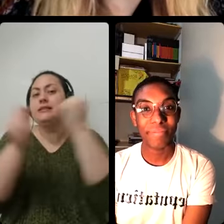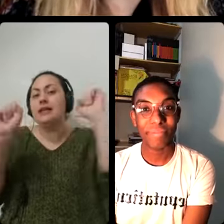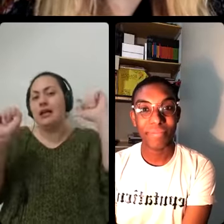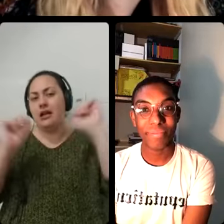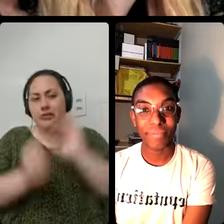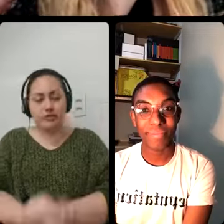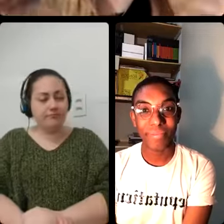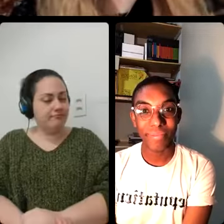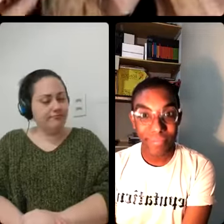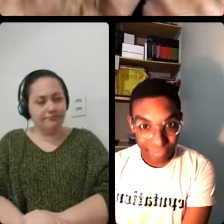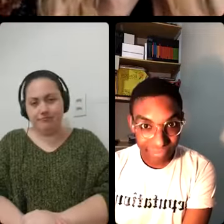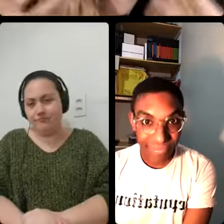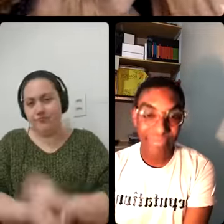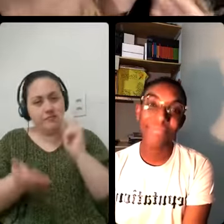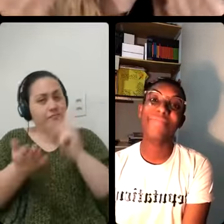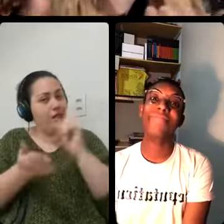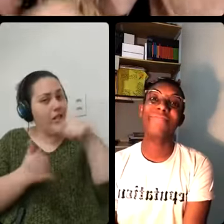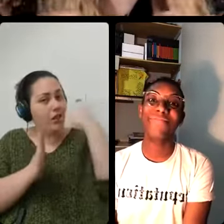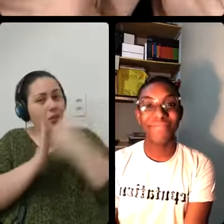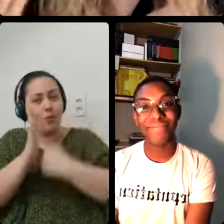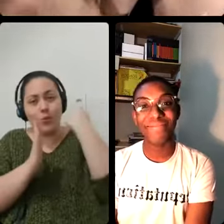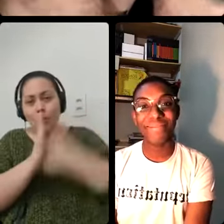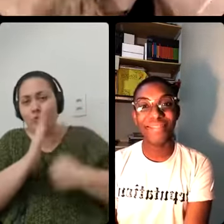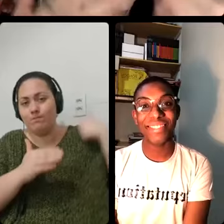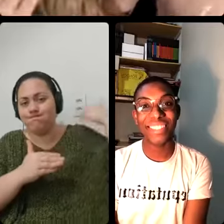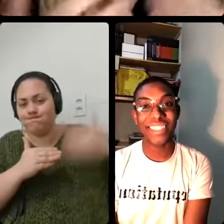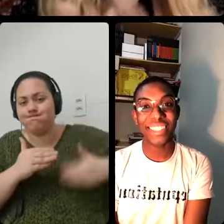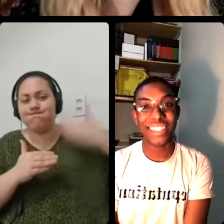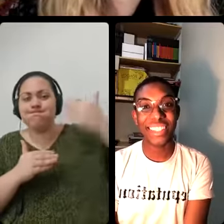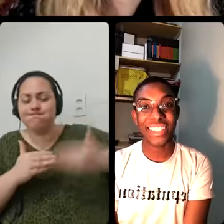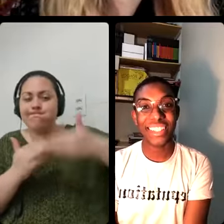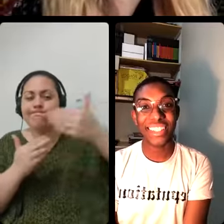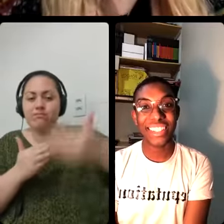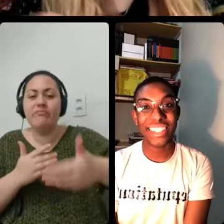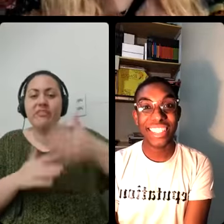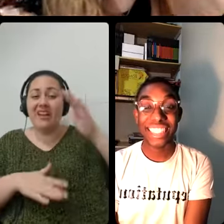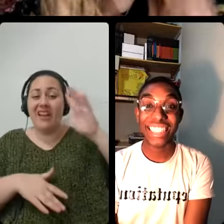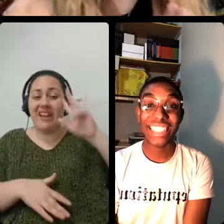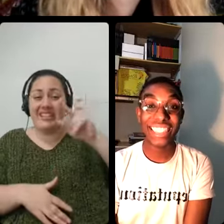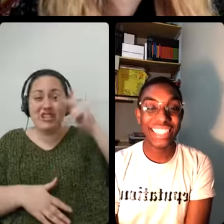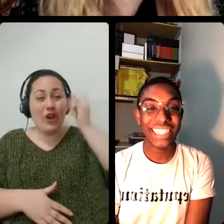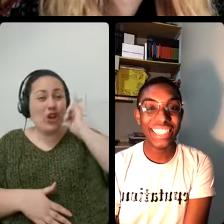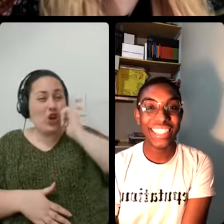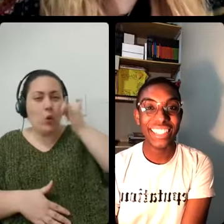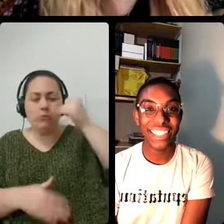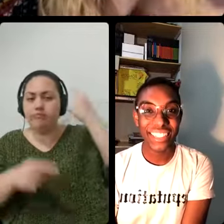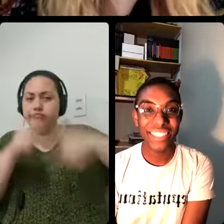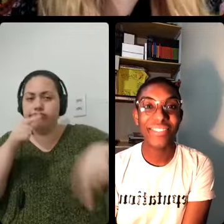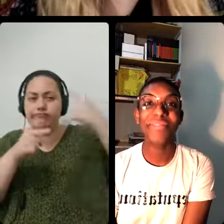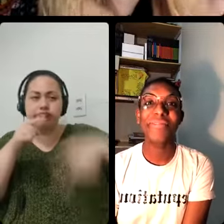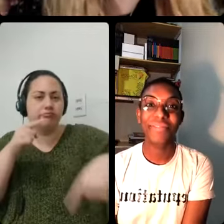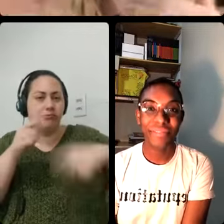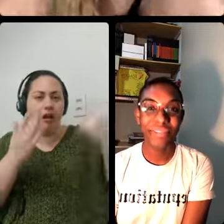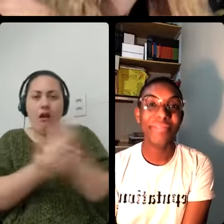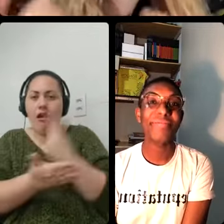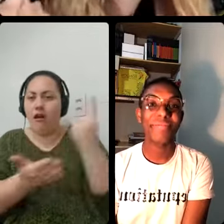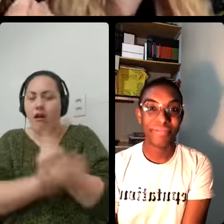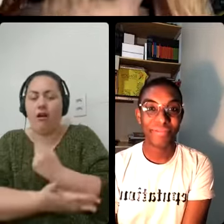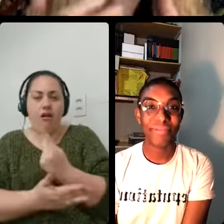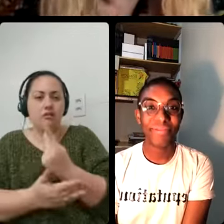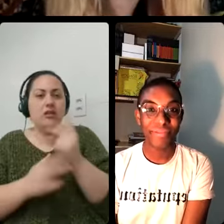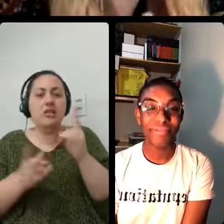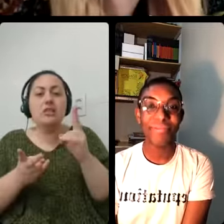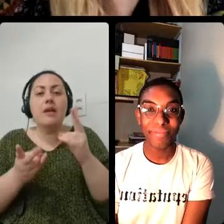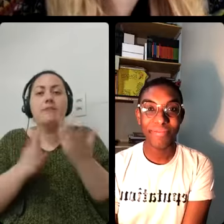uma luta, né, e a história acaba sendo bastante distorcida, né, e enviesada nesse sentido, assim, de não mostrar